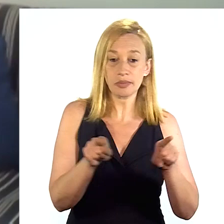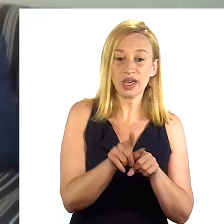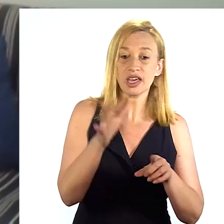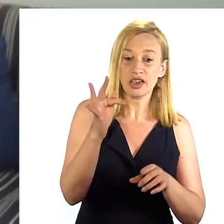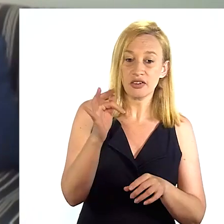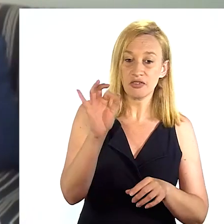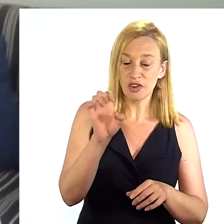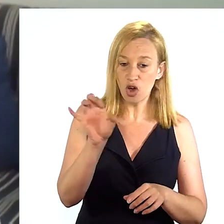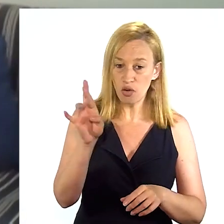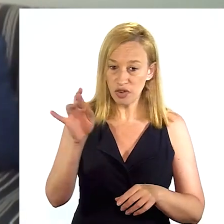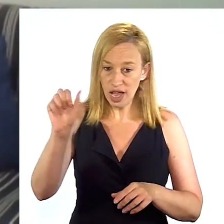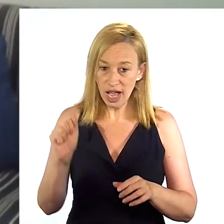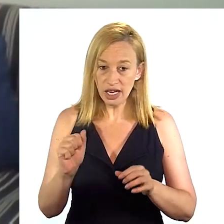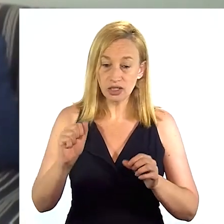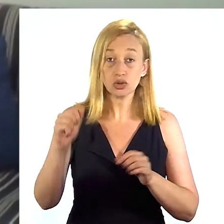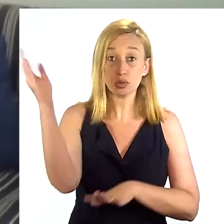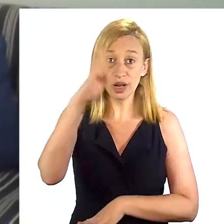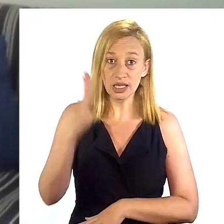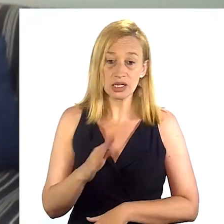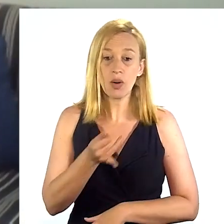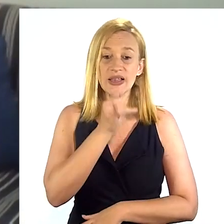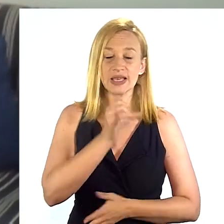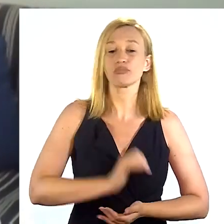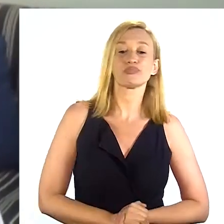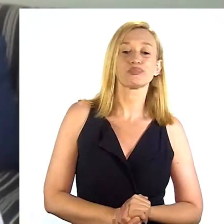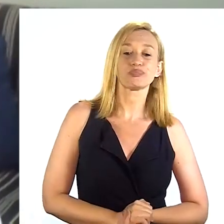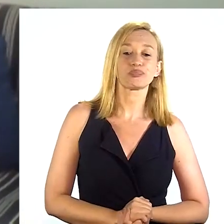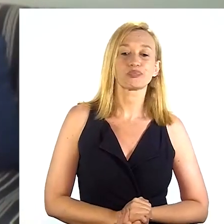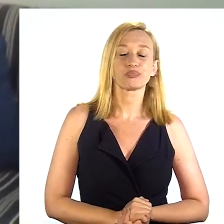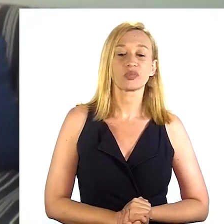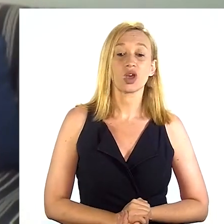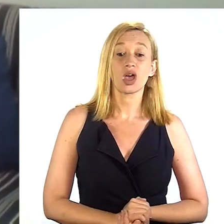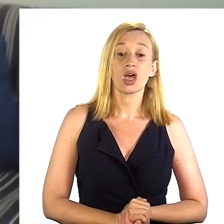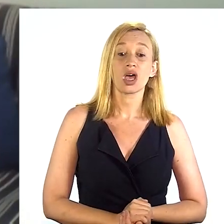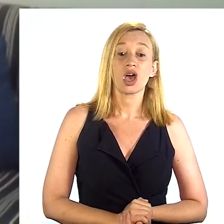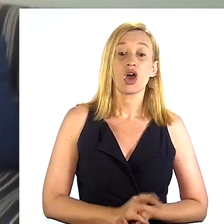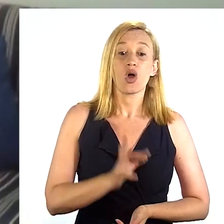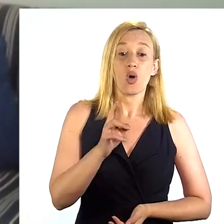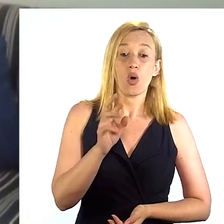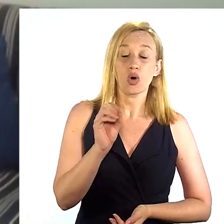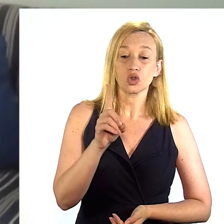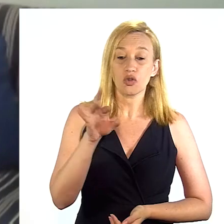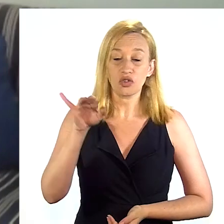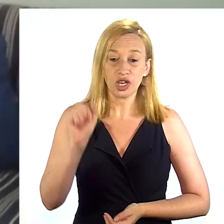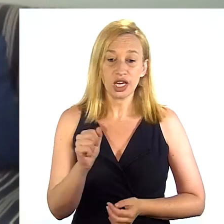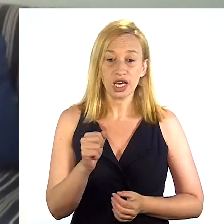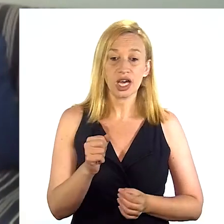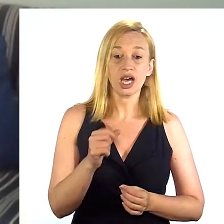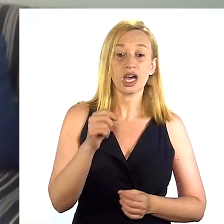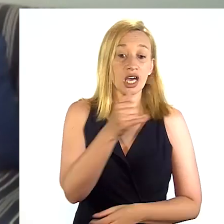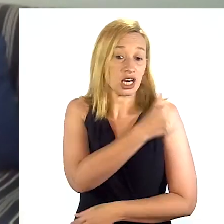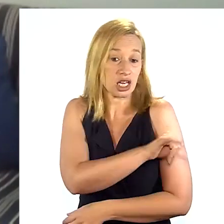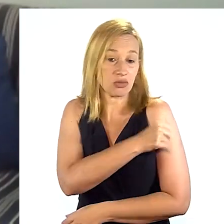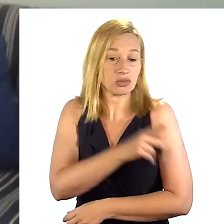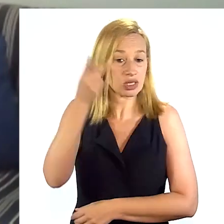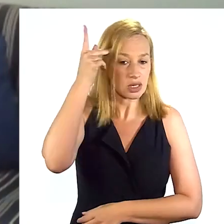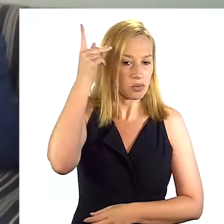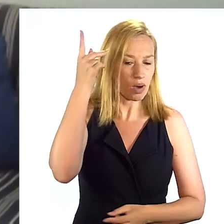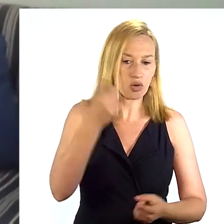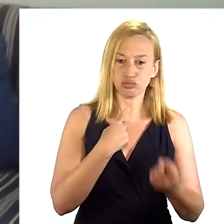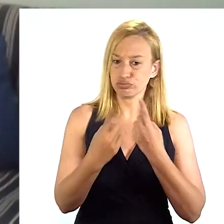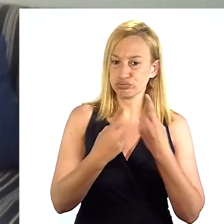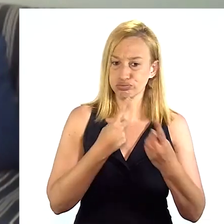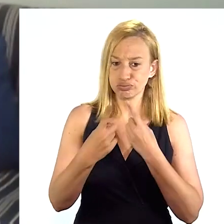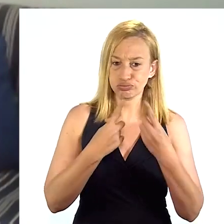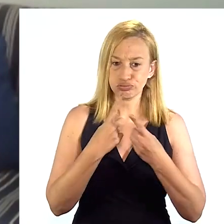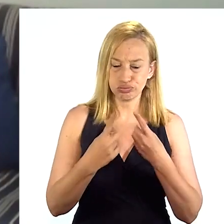local e ao mesmo tempo, tá? Exemplo, a concessão da rodovia Presidente Dutra, da Rio-São Paulo, com a Rio-Santos. É